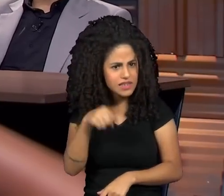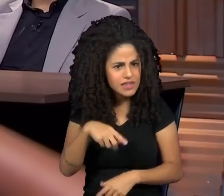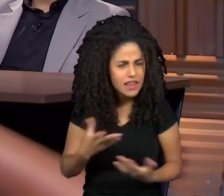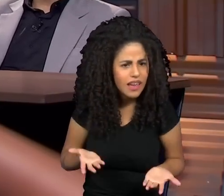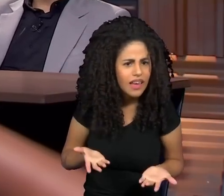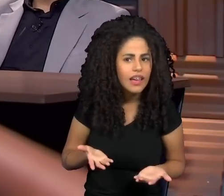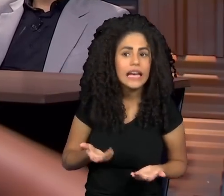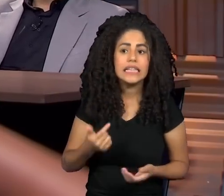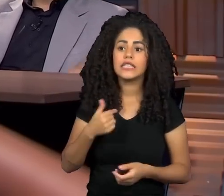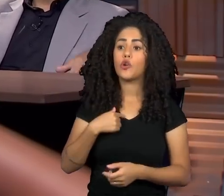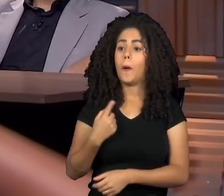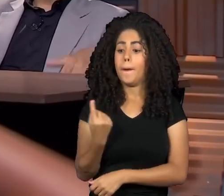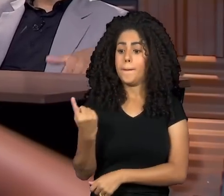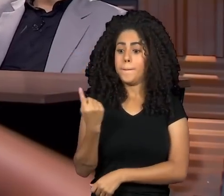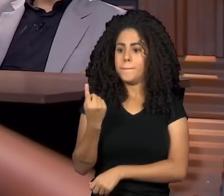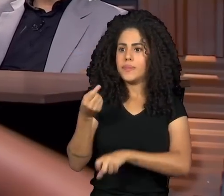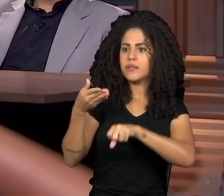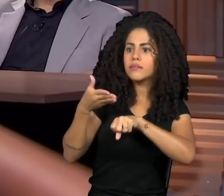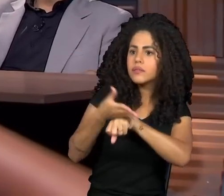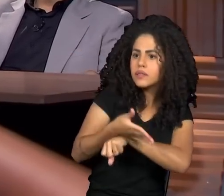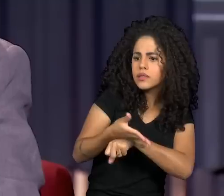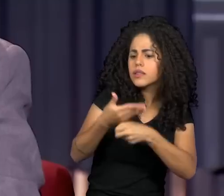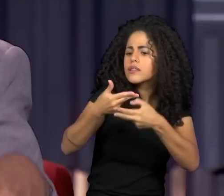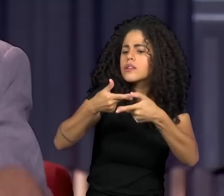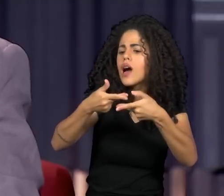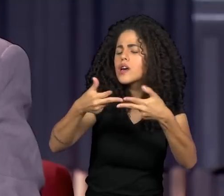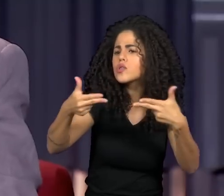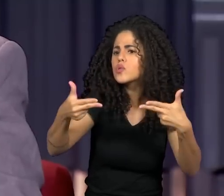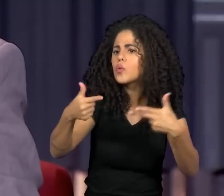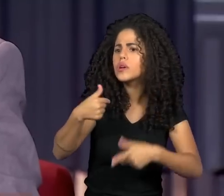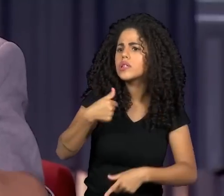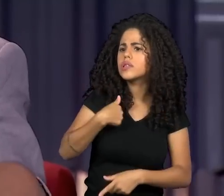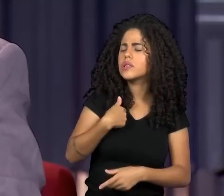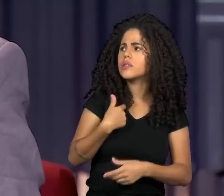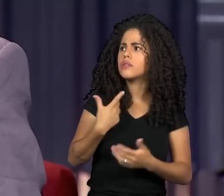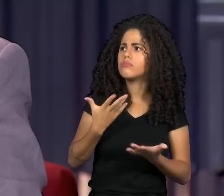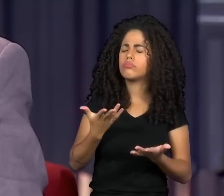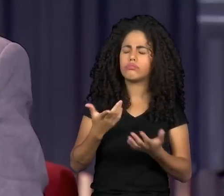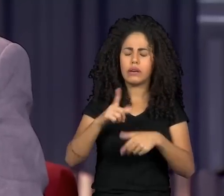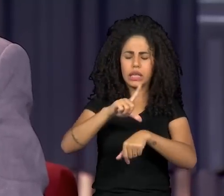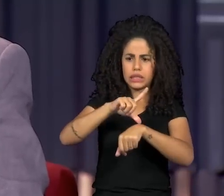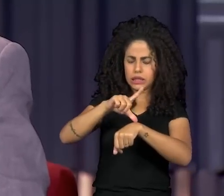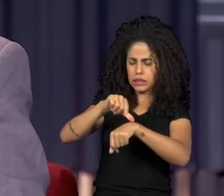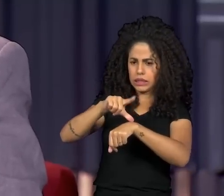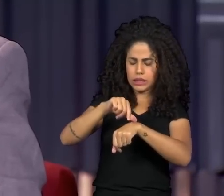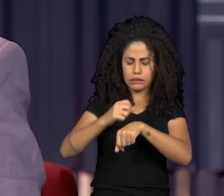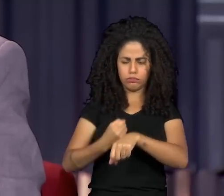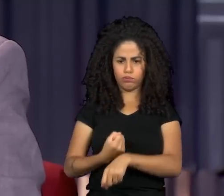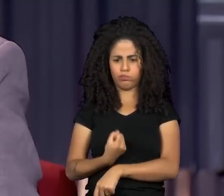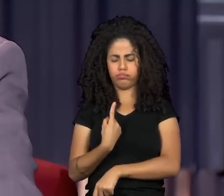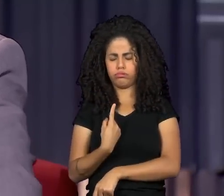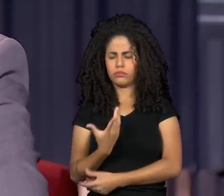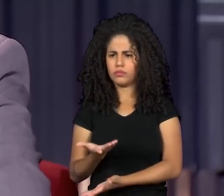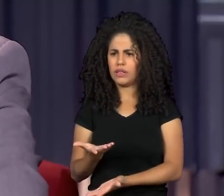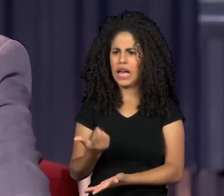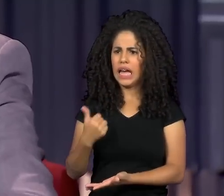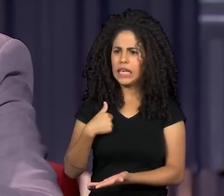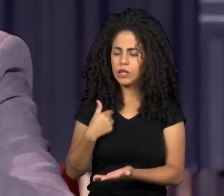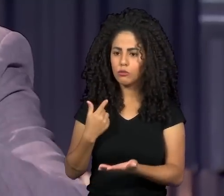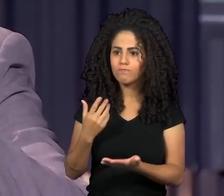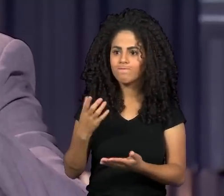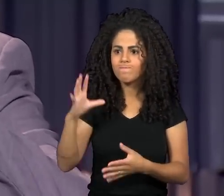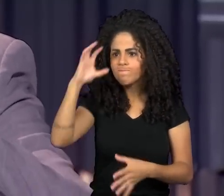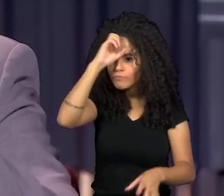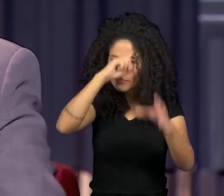primeiro acesso a essas coisas, eu achei que eu estava extremamente atrasado. Então eu comecei a consumir